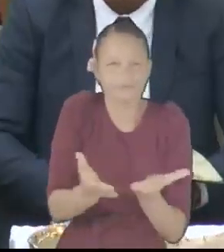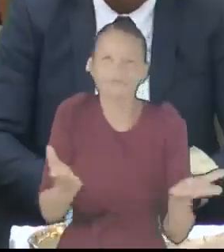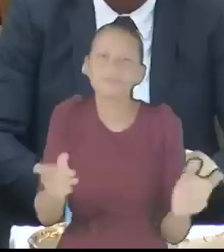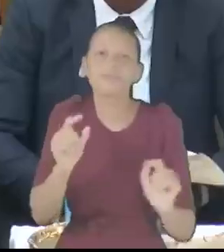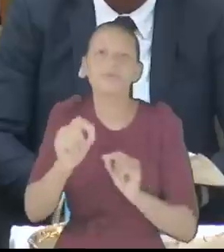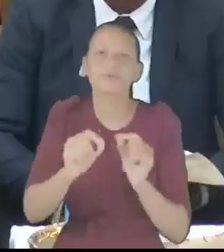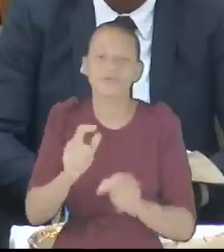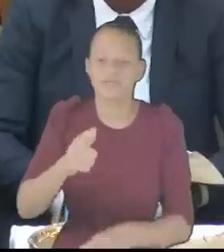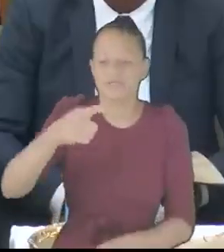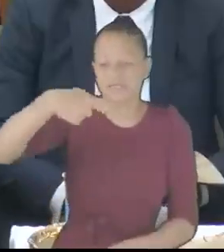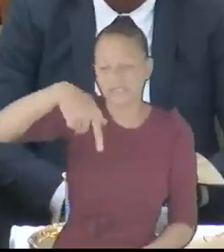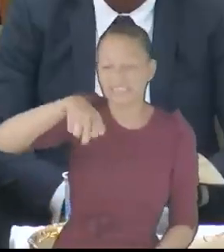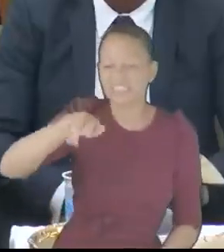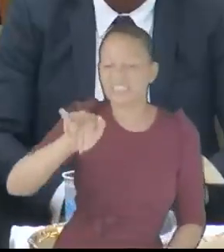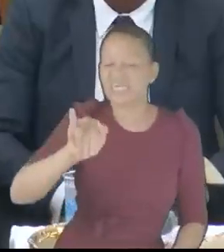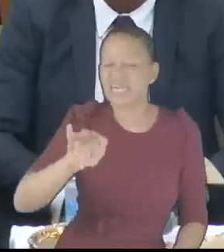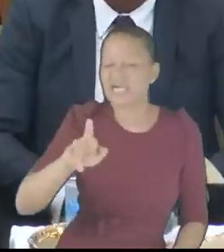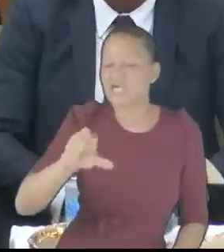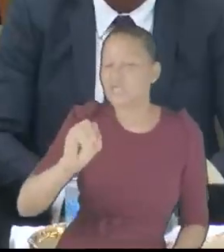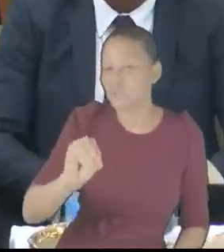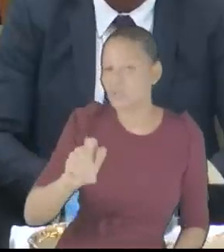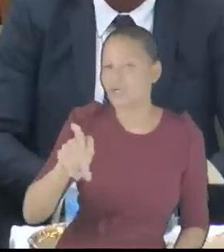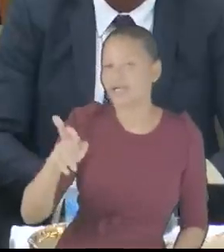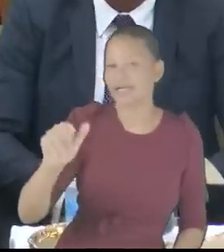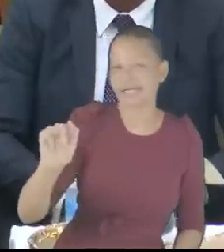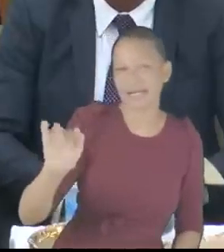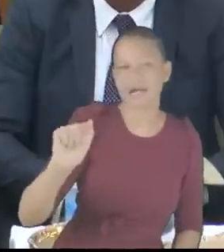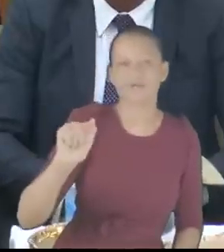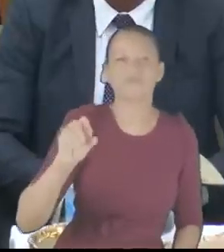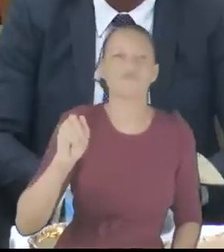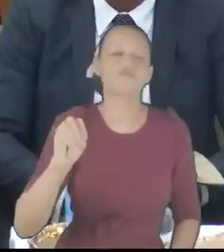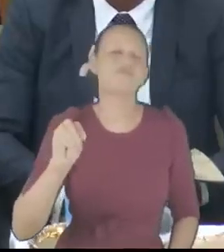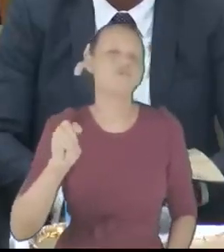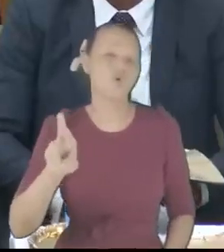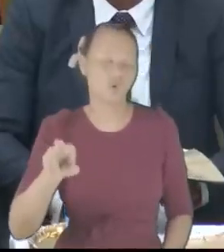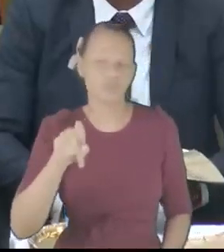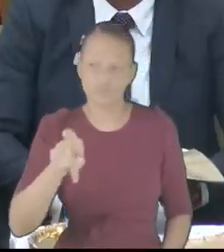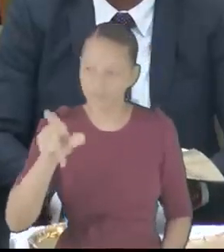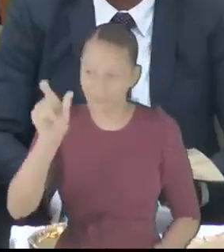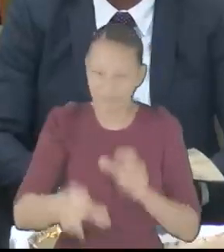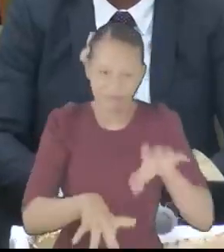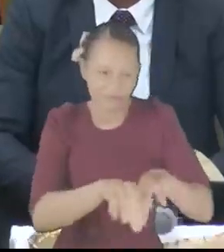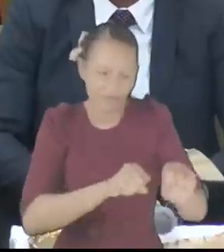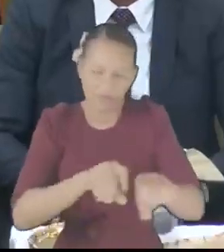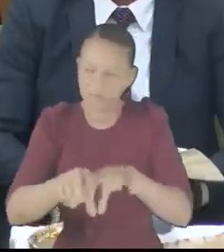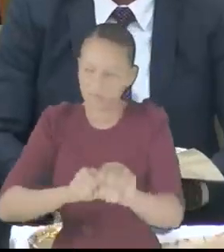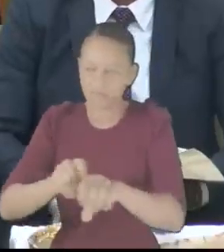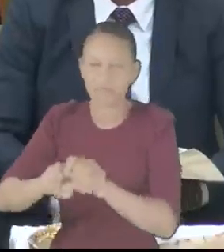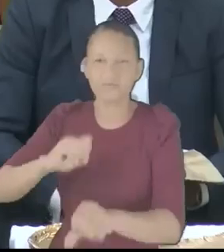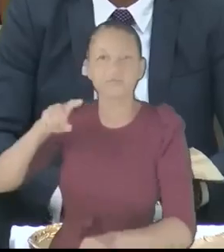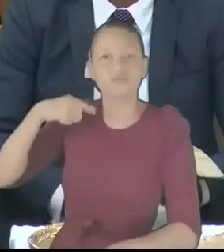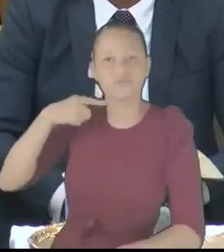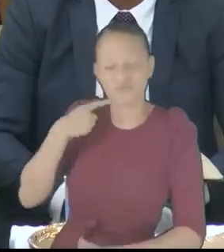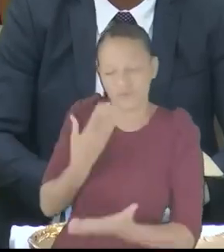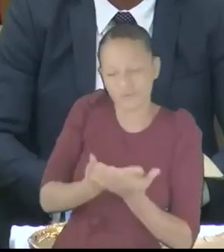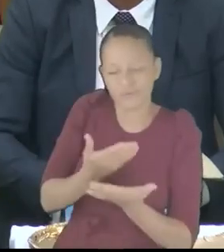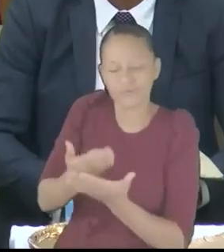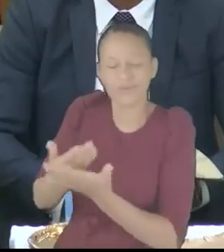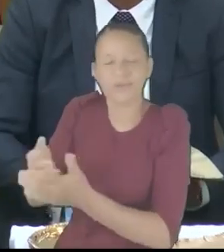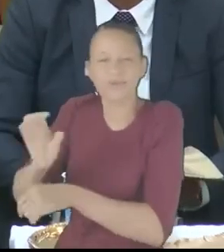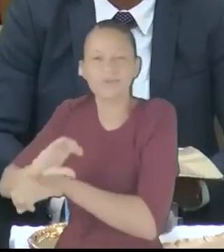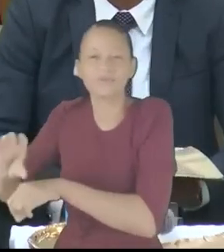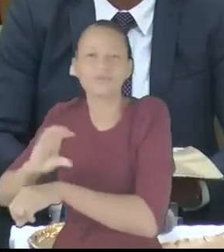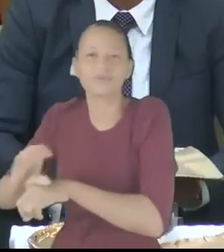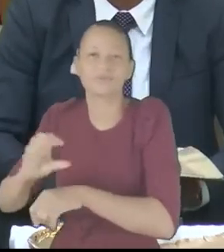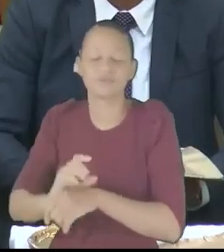é queirografon, de onde vem os advogados que estão aqui, me ajudem. Quem estudou direito sabe que tem as